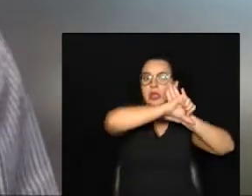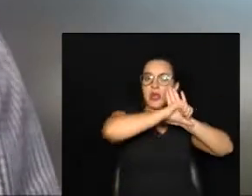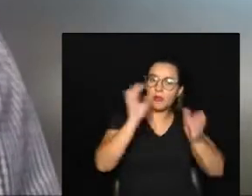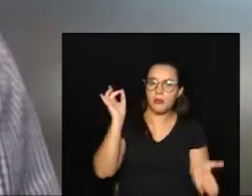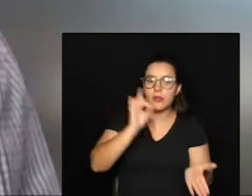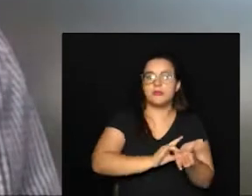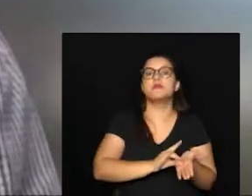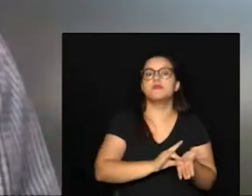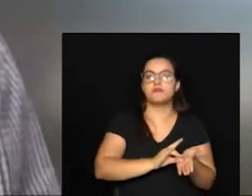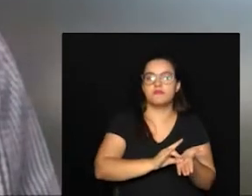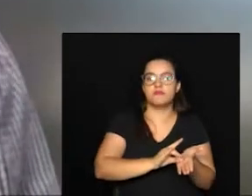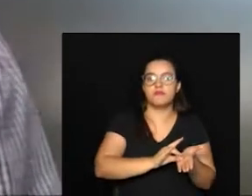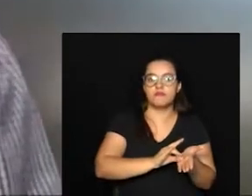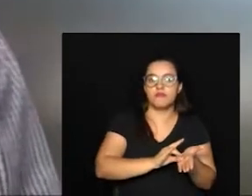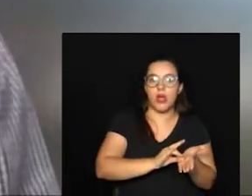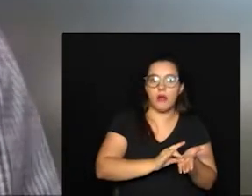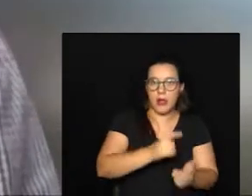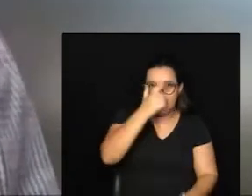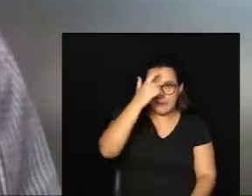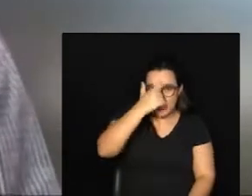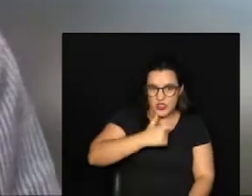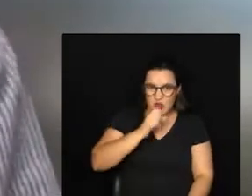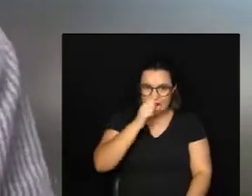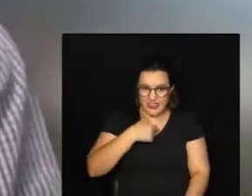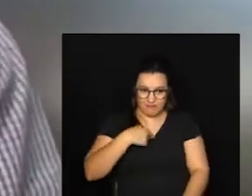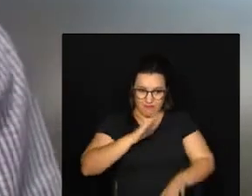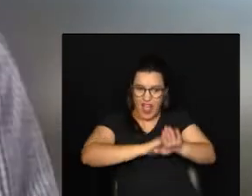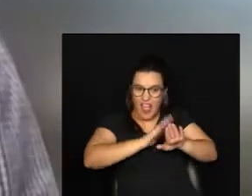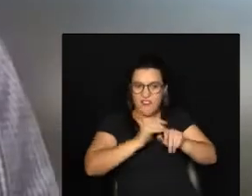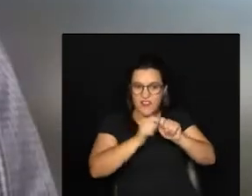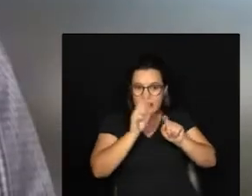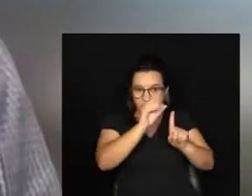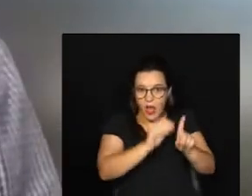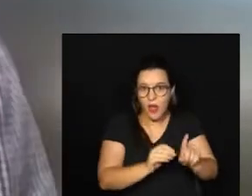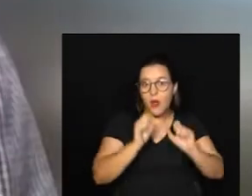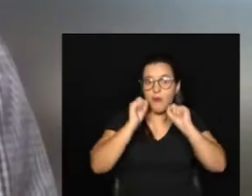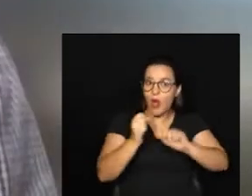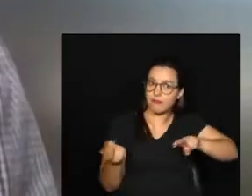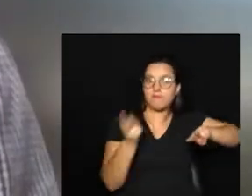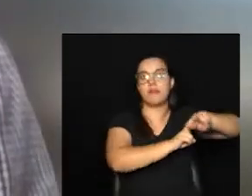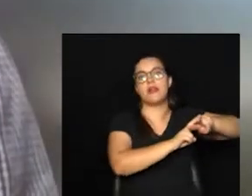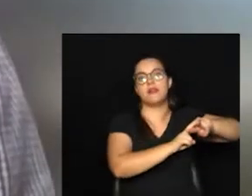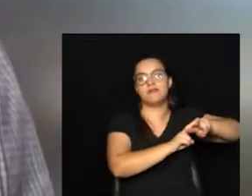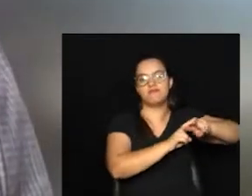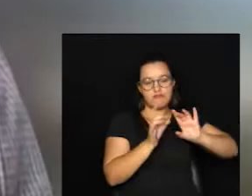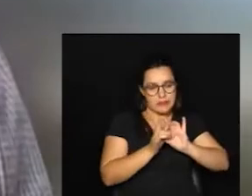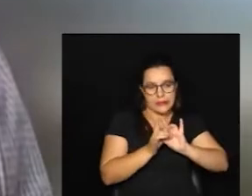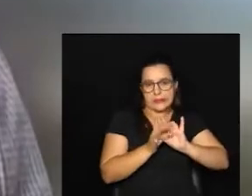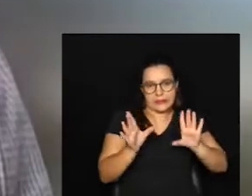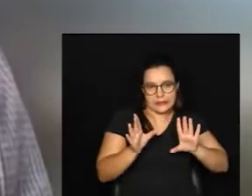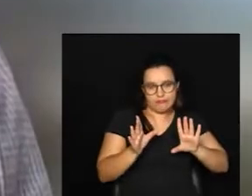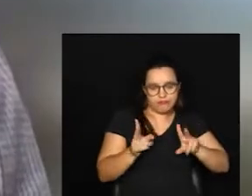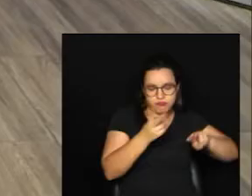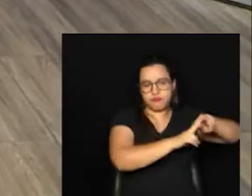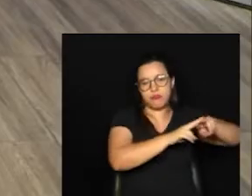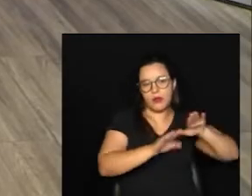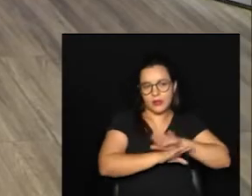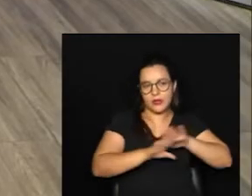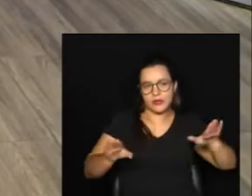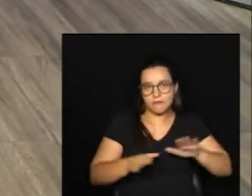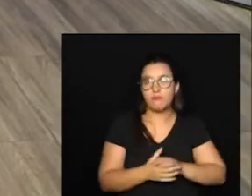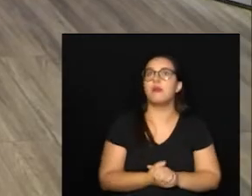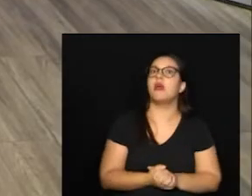isso impacta numa maior punição, inclusive com a possibilidade de pena privativa de liberdade. Ô Leonardo, eu